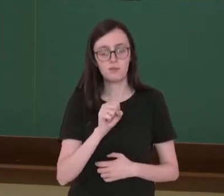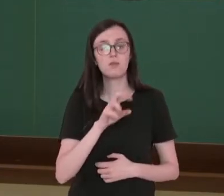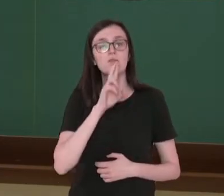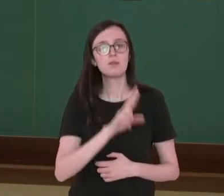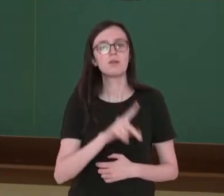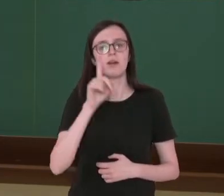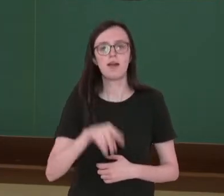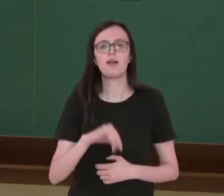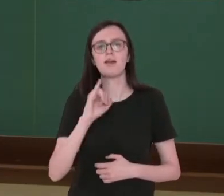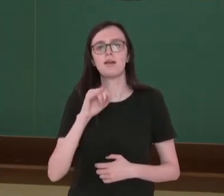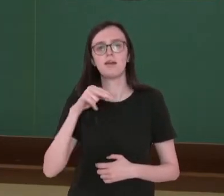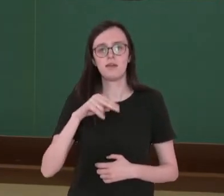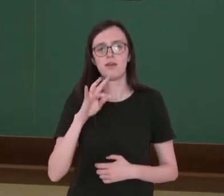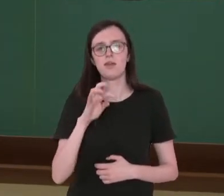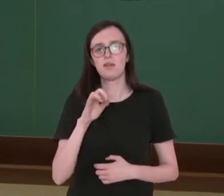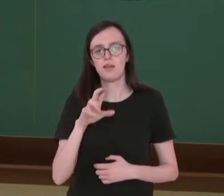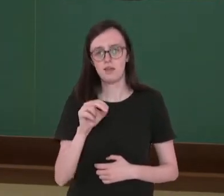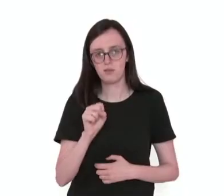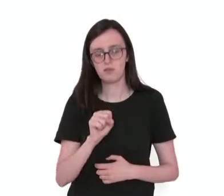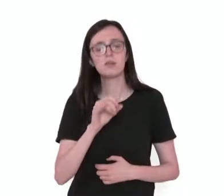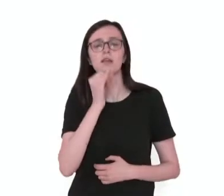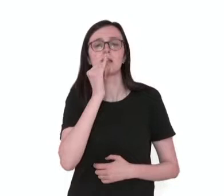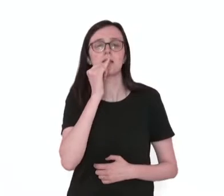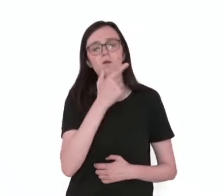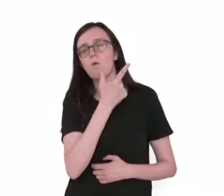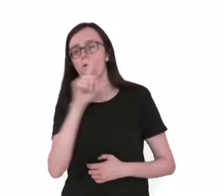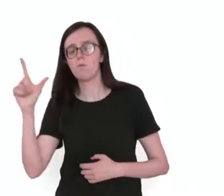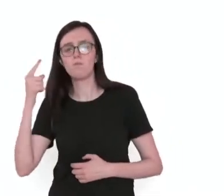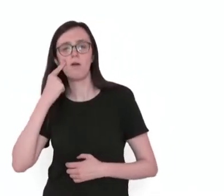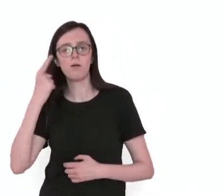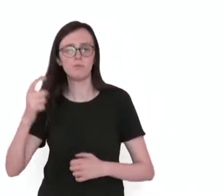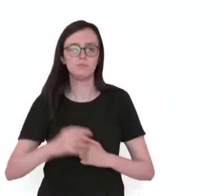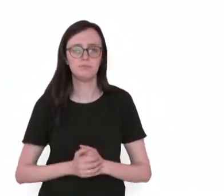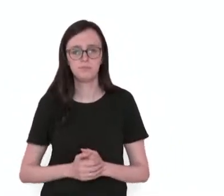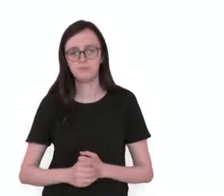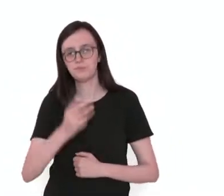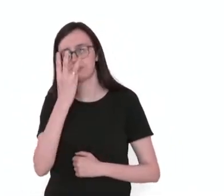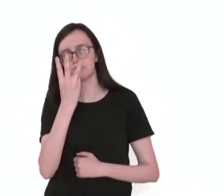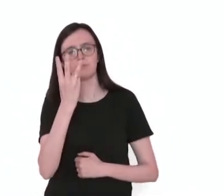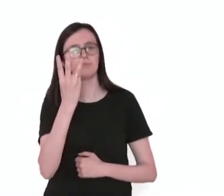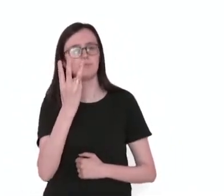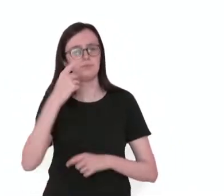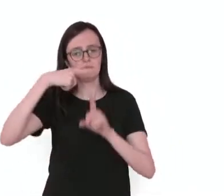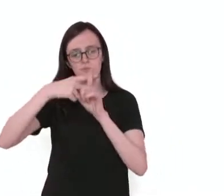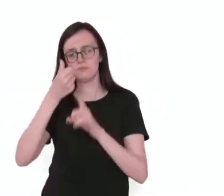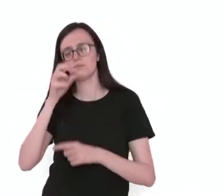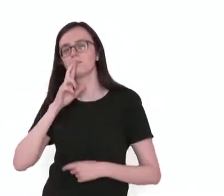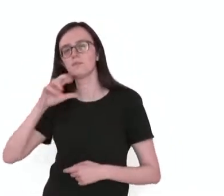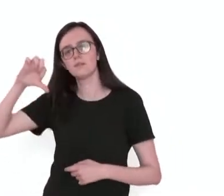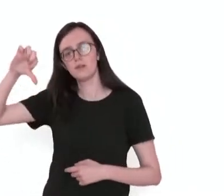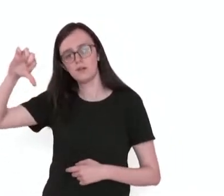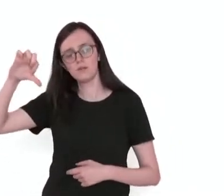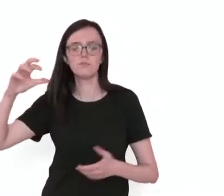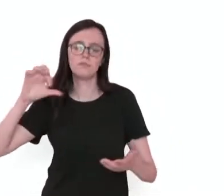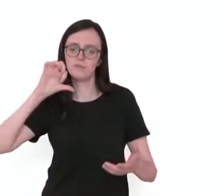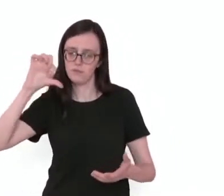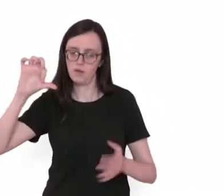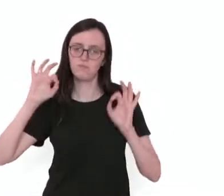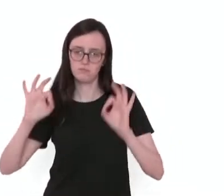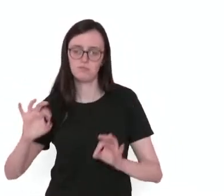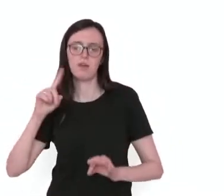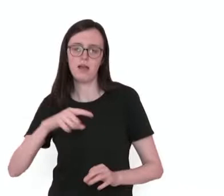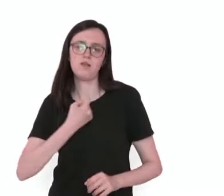inteiro. Vamos dar uma olhadinha nesse exemplo. Ó. 3 mais 6, 9. Dois números inteiros, o resultado também é um número